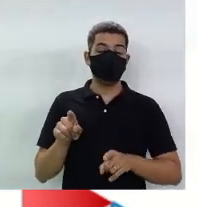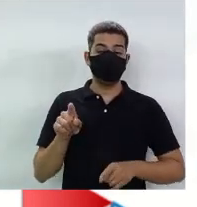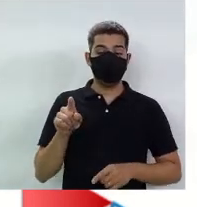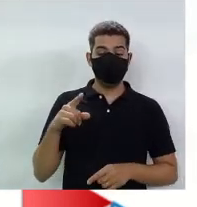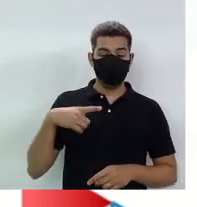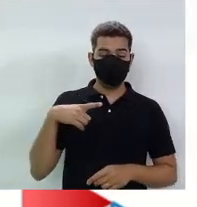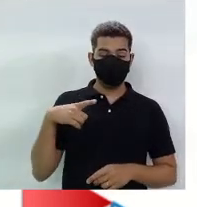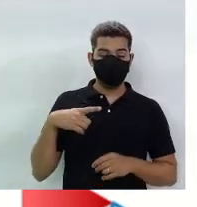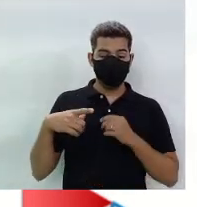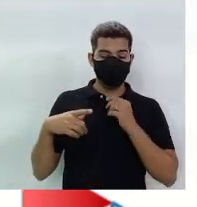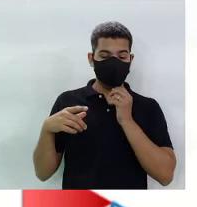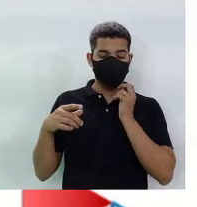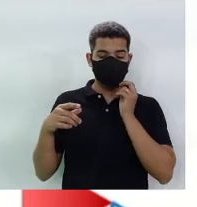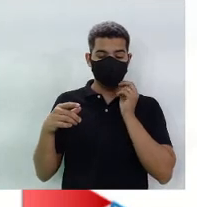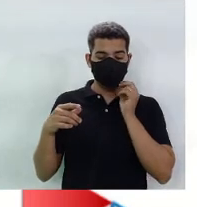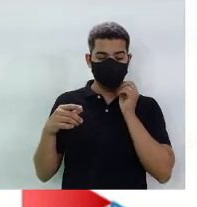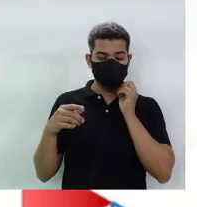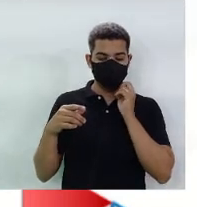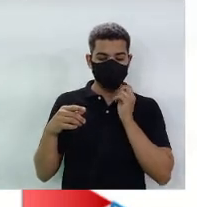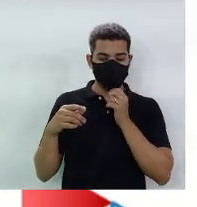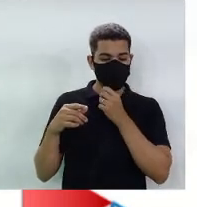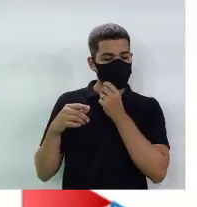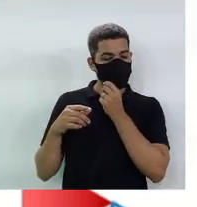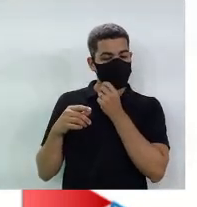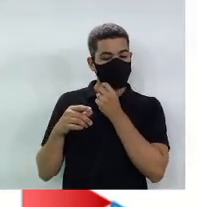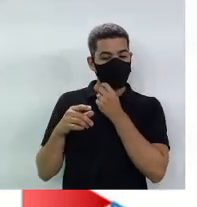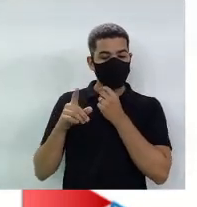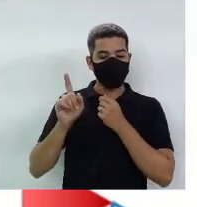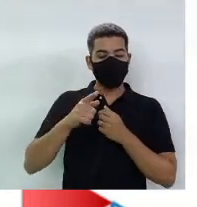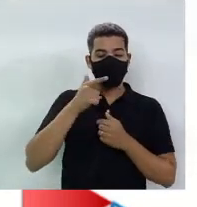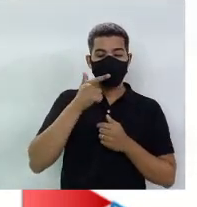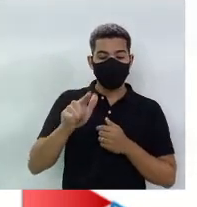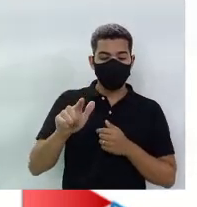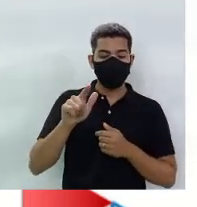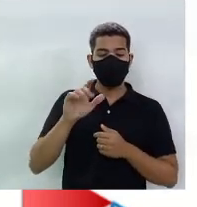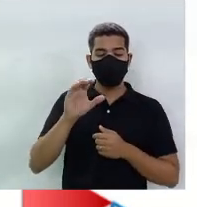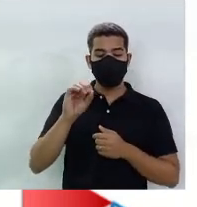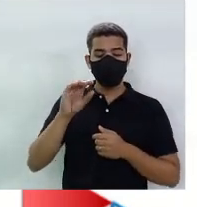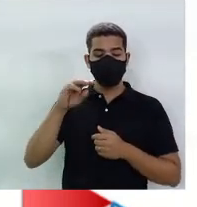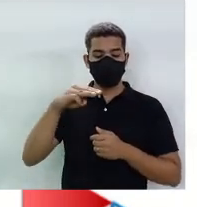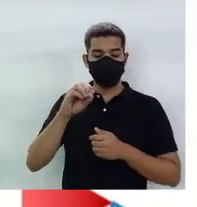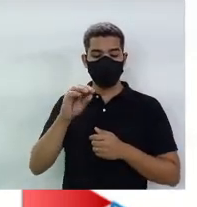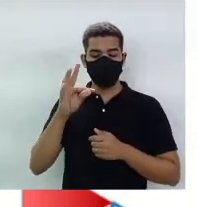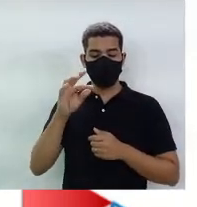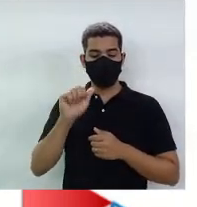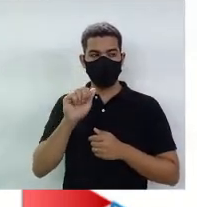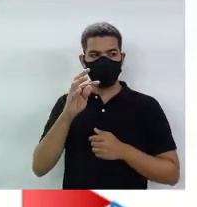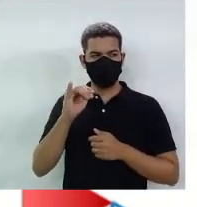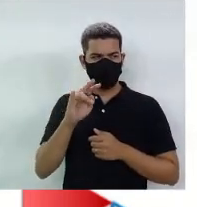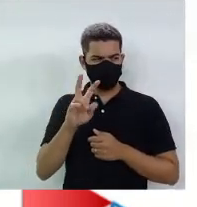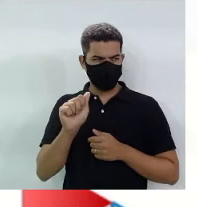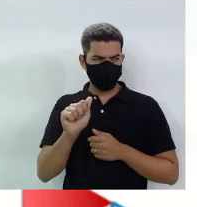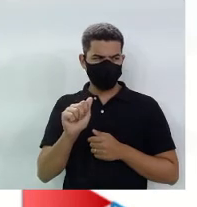literatura, estamos falando de quê? Da linguagem conotativa. Como assim? Vejam só,